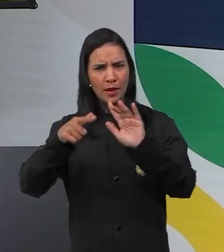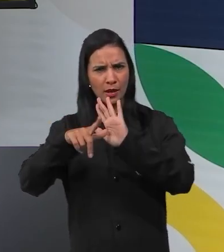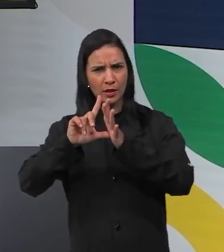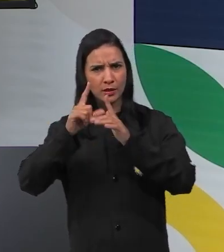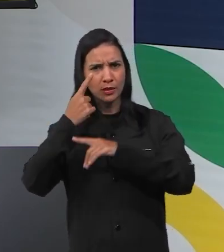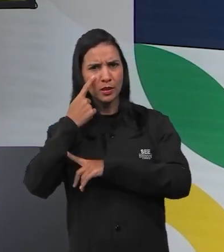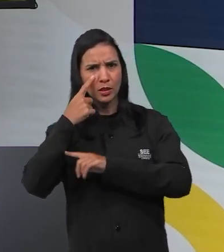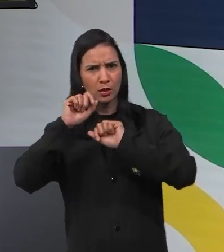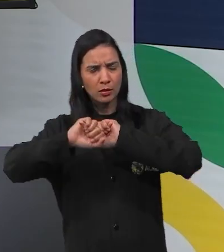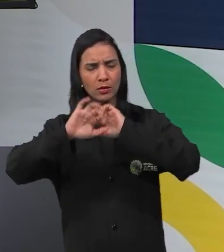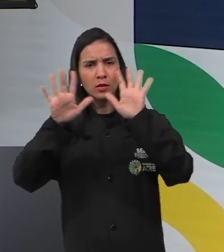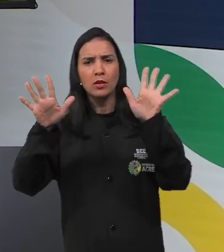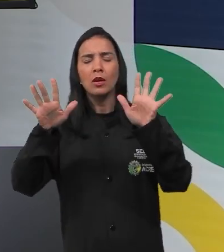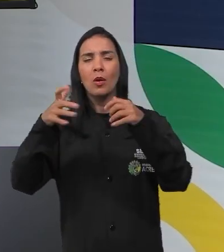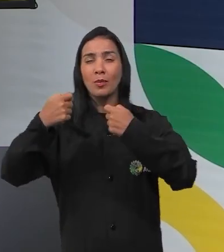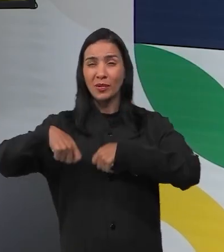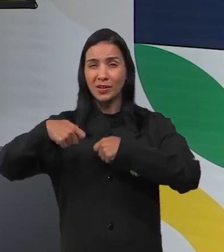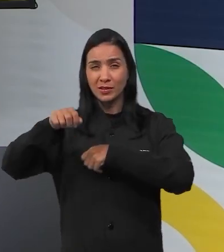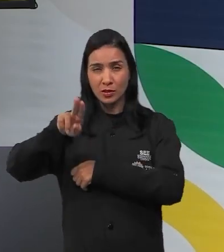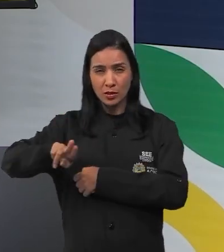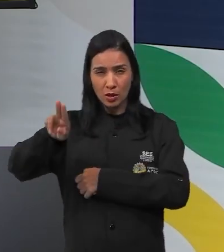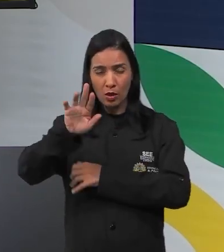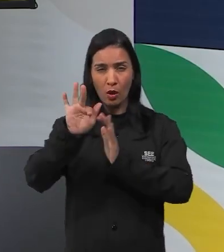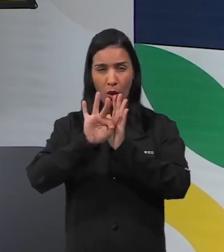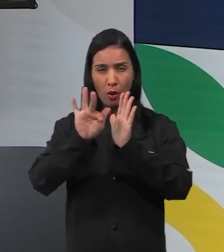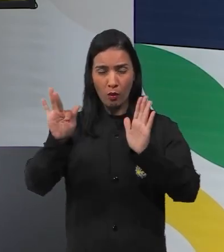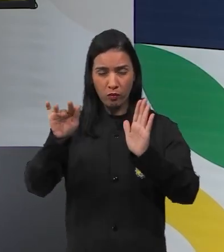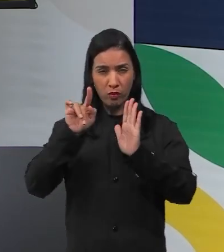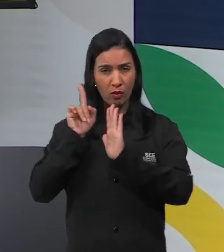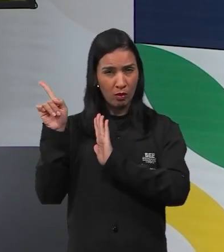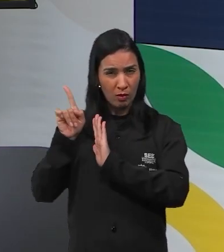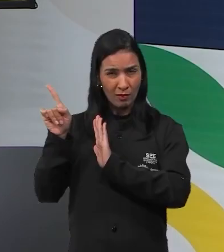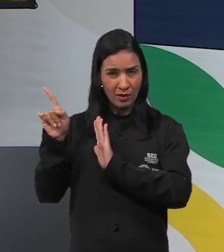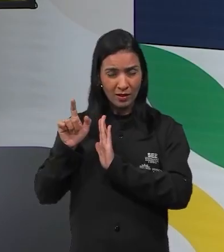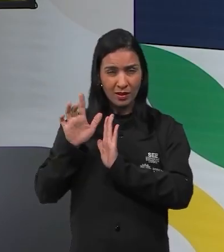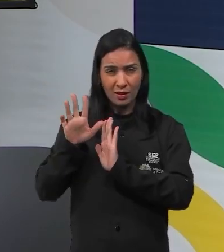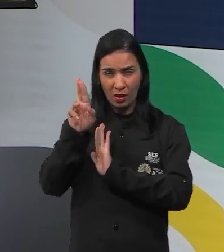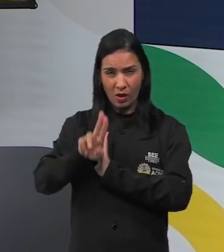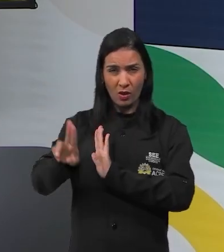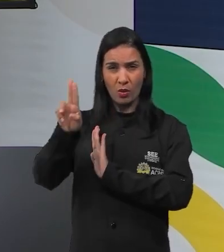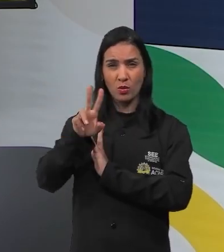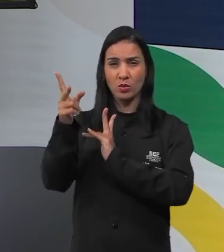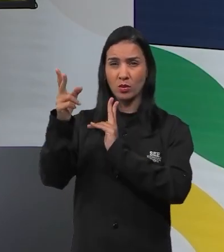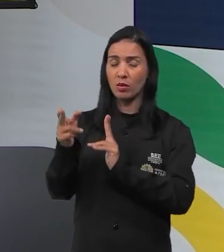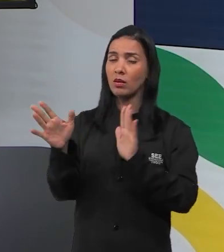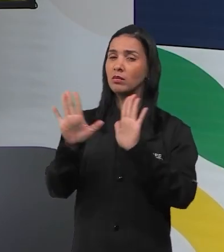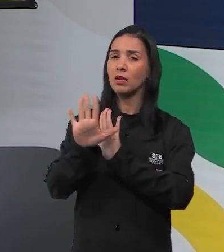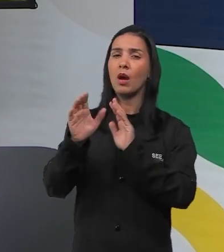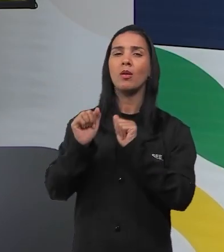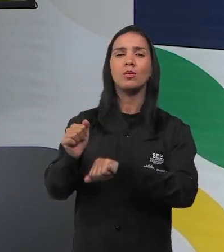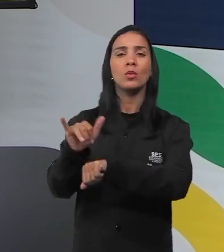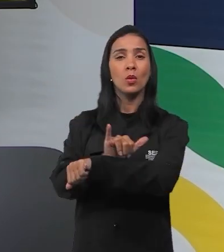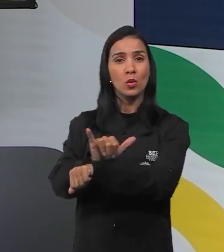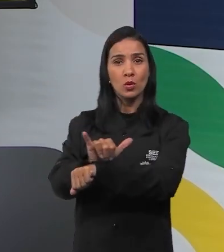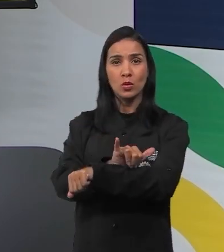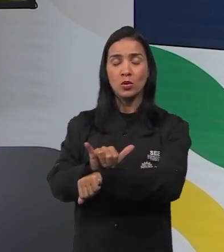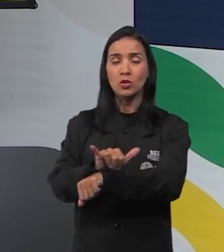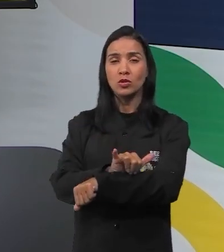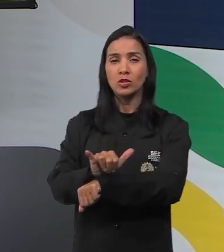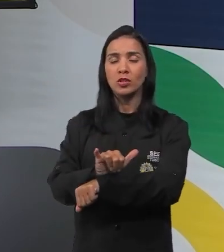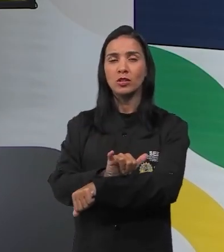não precisa usar essa fórmula dessa maneira que eu fiz aqui. Você basta fazer a estratégia de Gauss que você